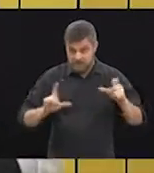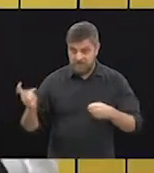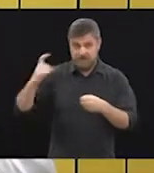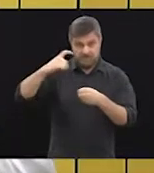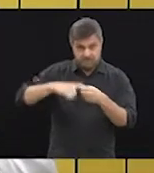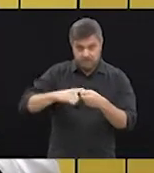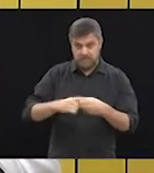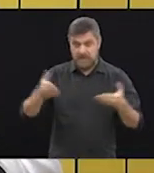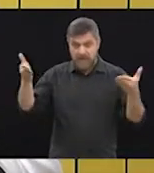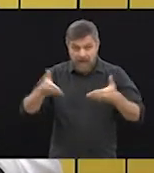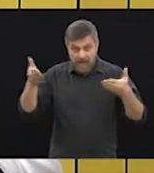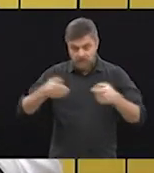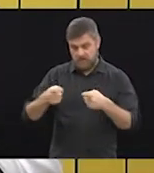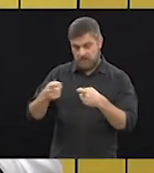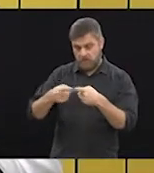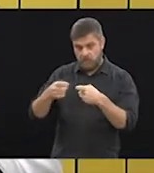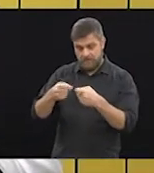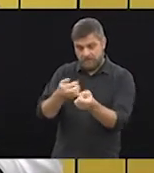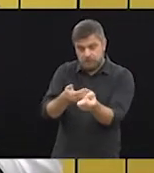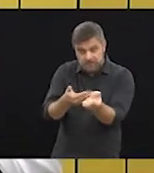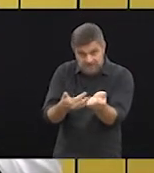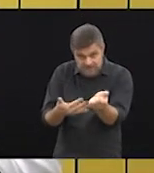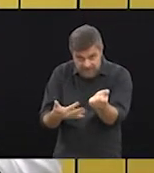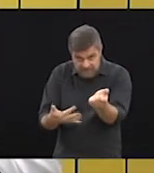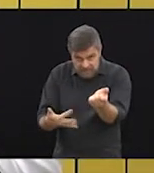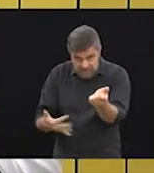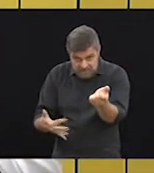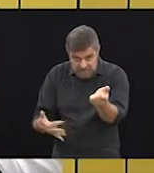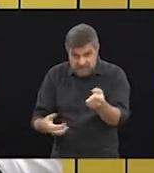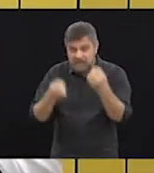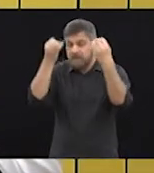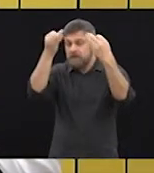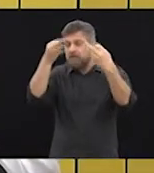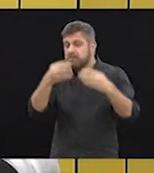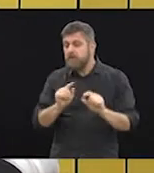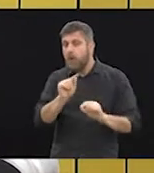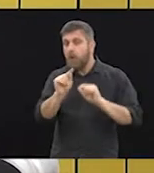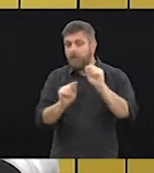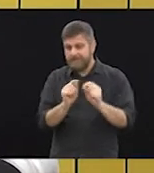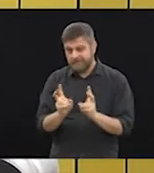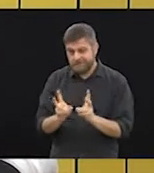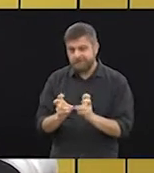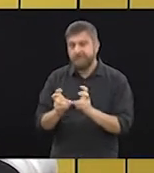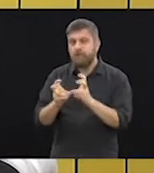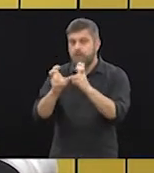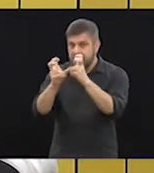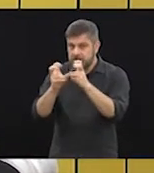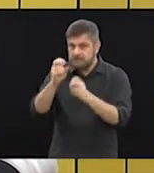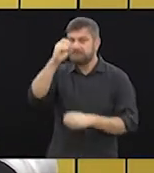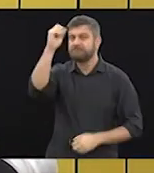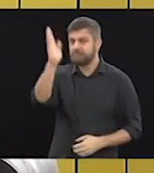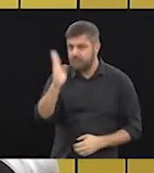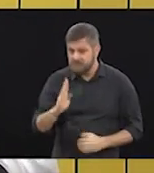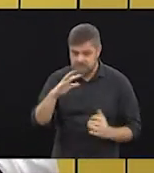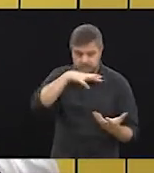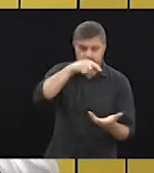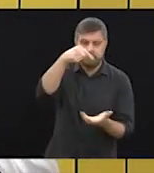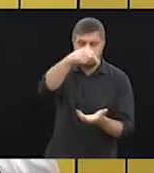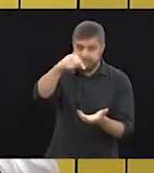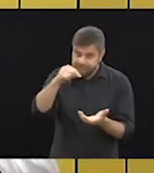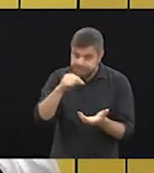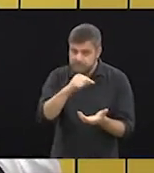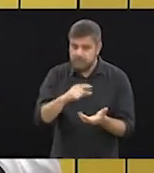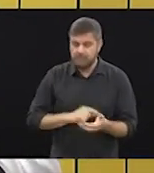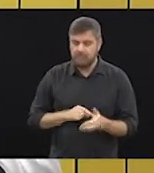Estamos de volta e nesse bloco do Momento Saúde, o hematologista Carmino de Souza discorre sobre a situação do câncer no Brasil e no